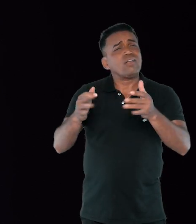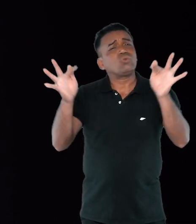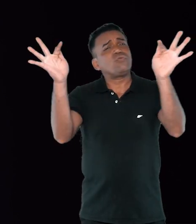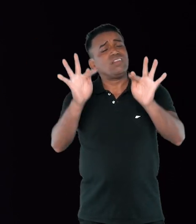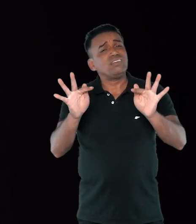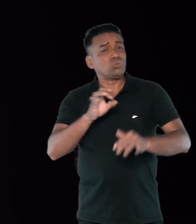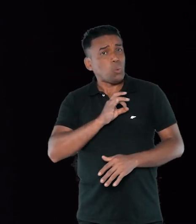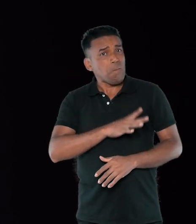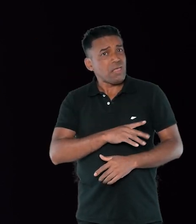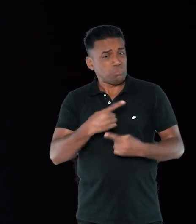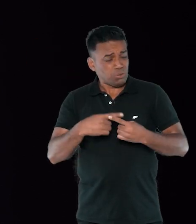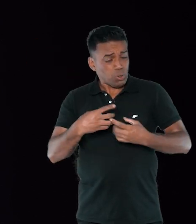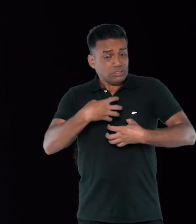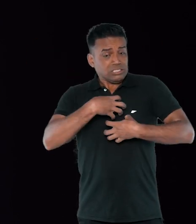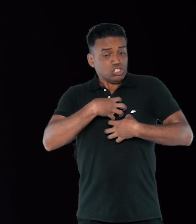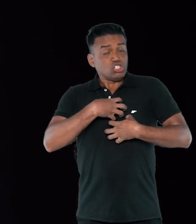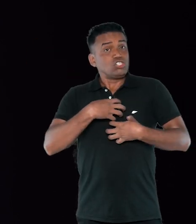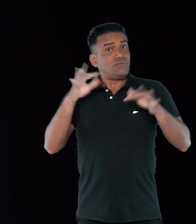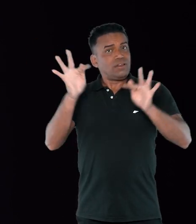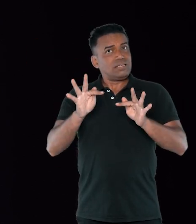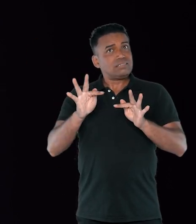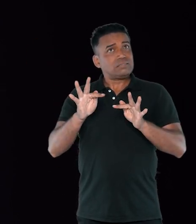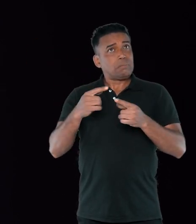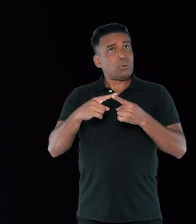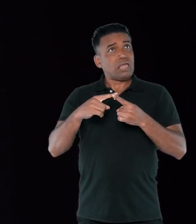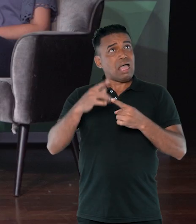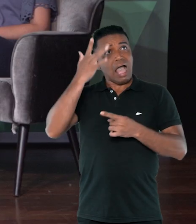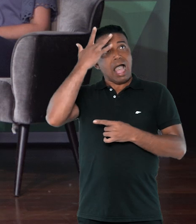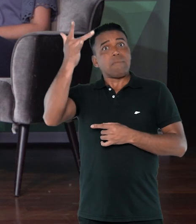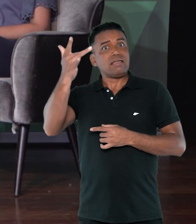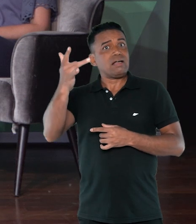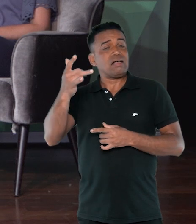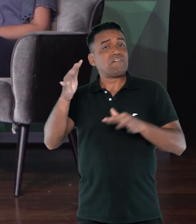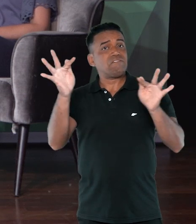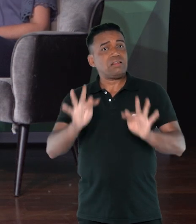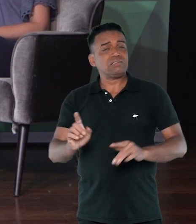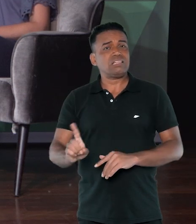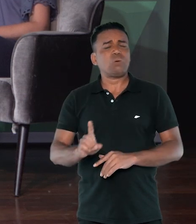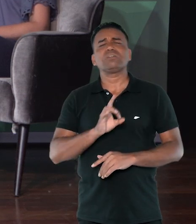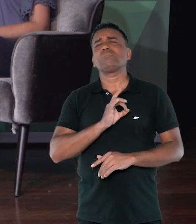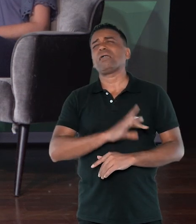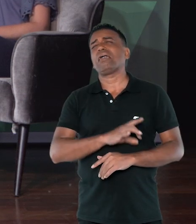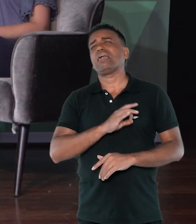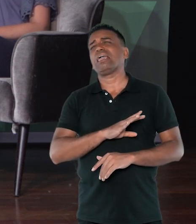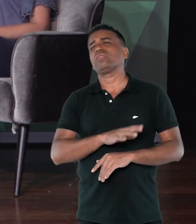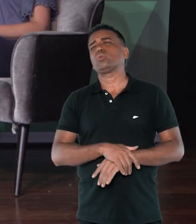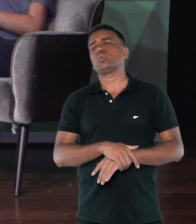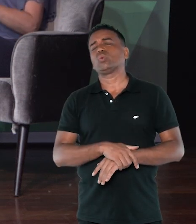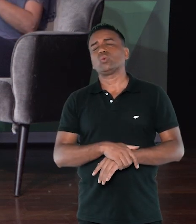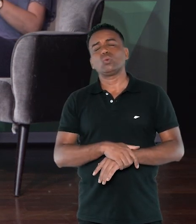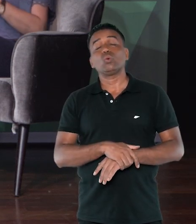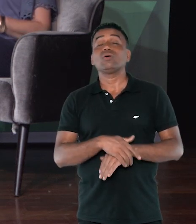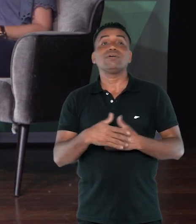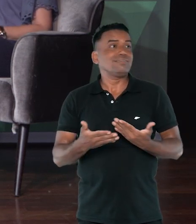de estar feliz. Porque pode ser que amanhã eu já não mais esteja. Ai, que medo. E aí, a partir